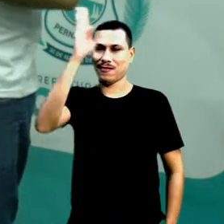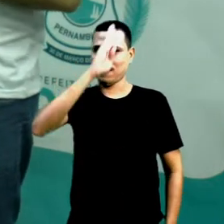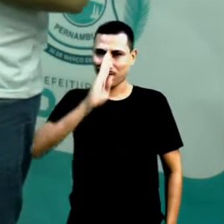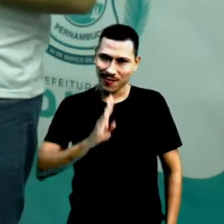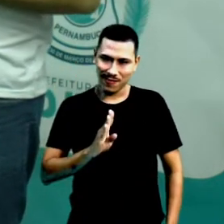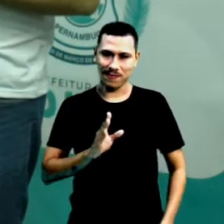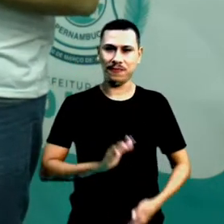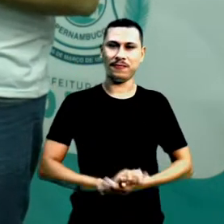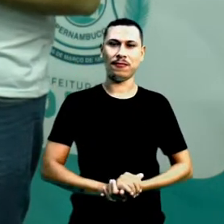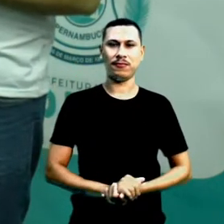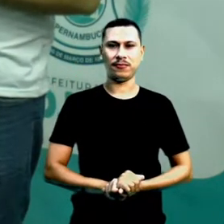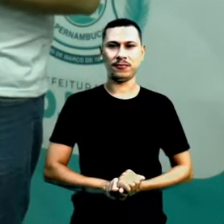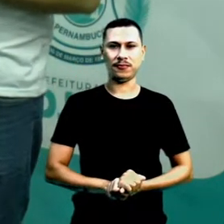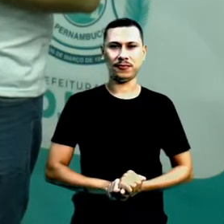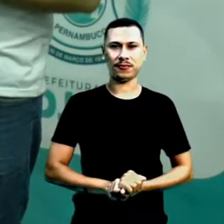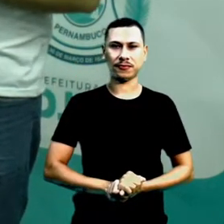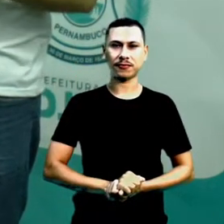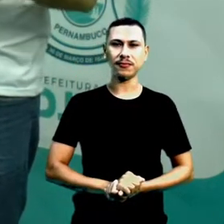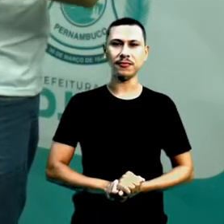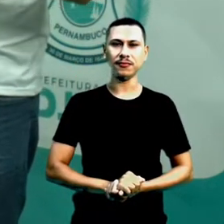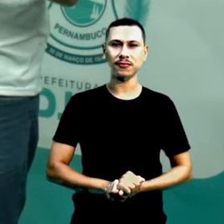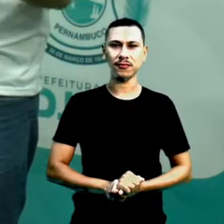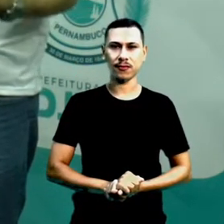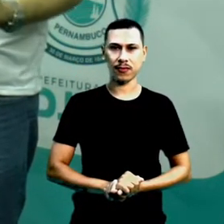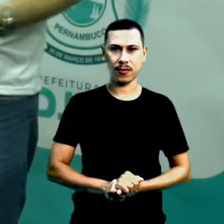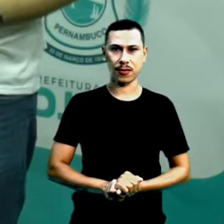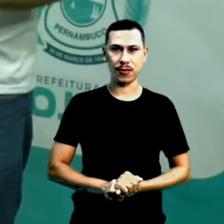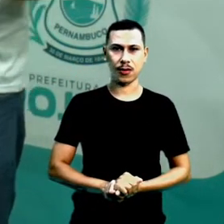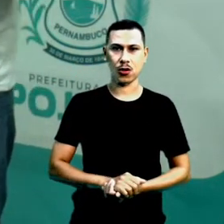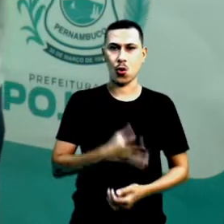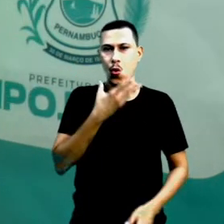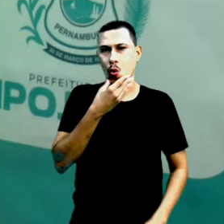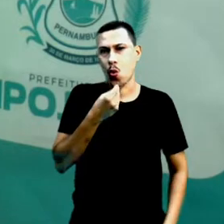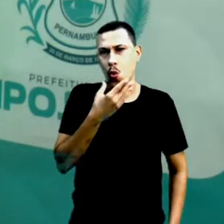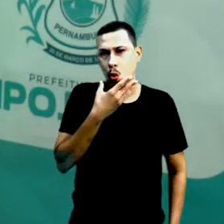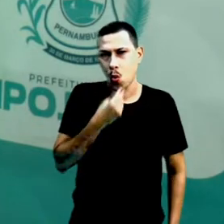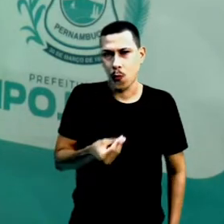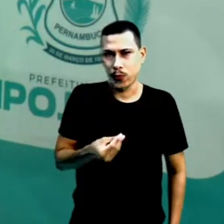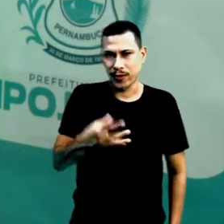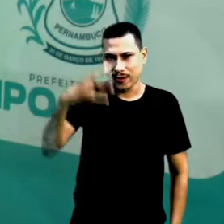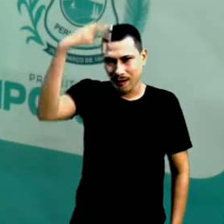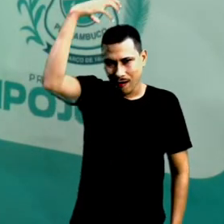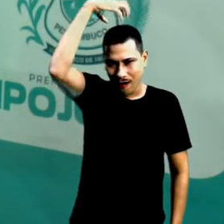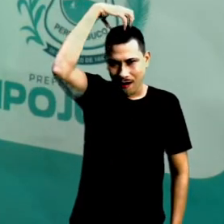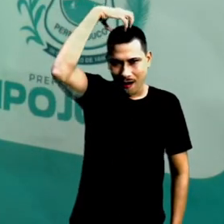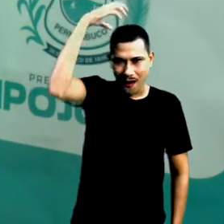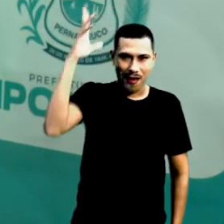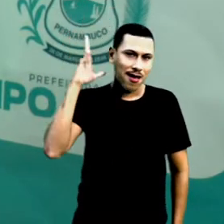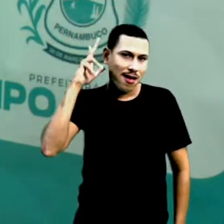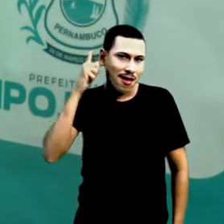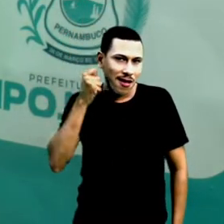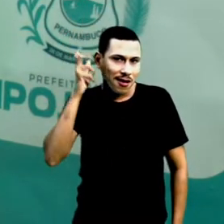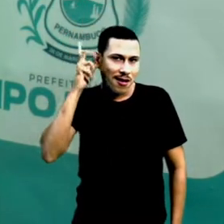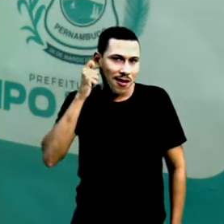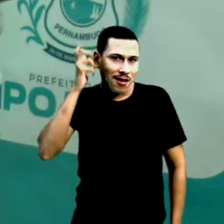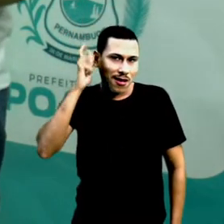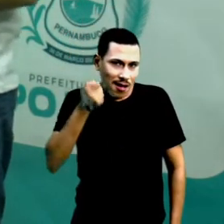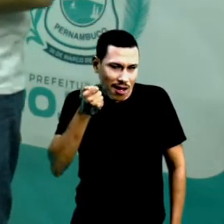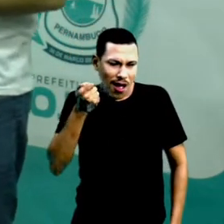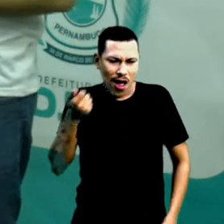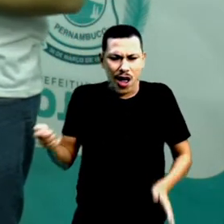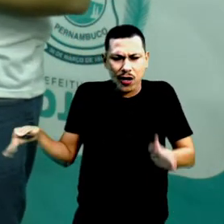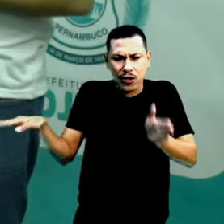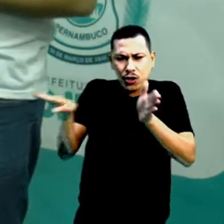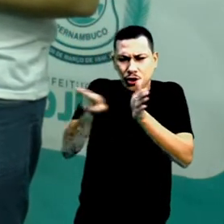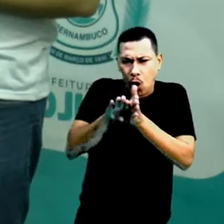o Brasil, ok? Então, Dom João, que era herdeiro do trono, ele vai chegar aqui no Brasil,